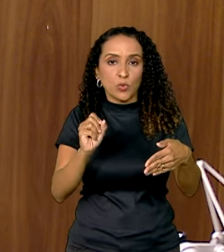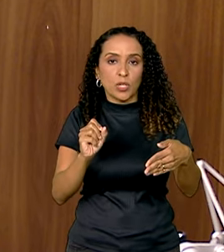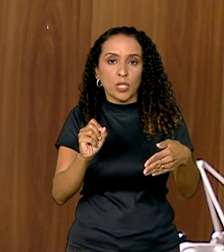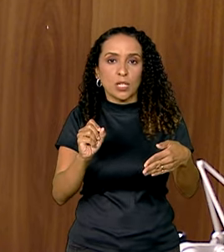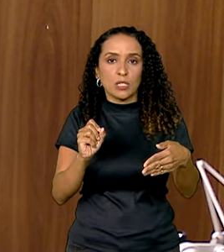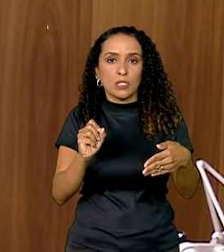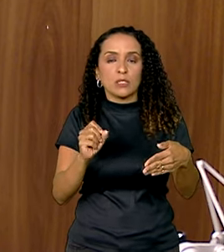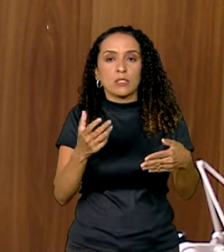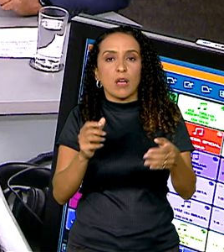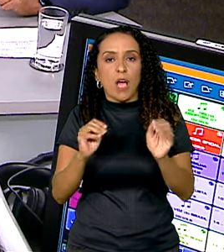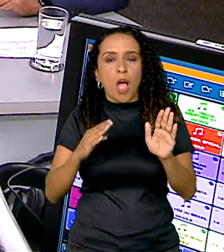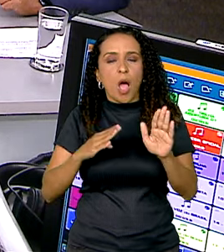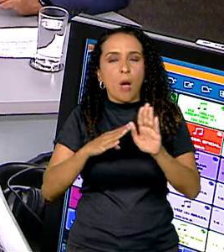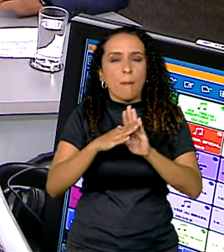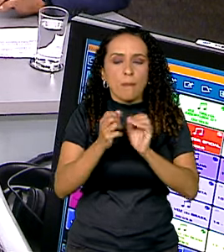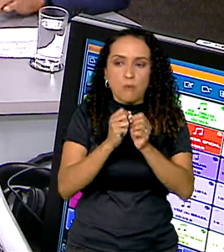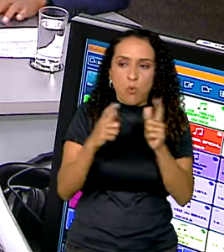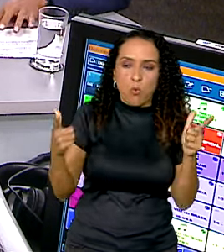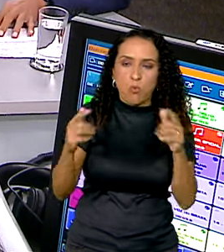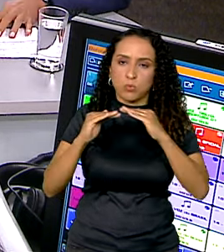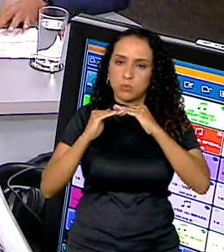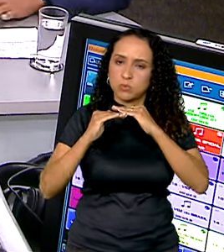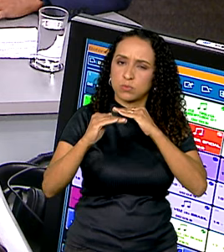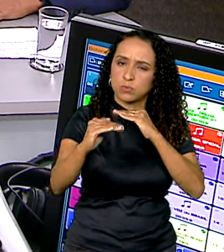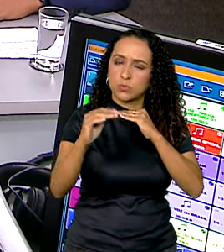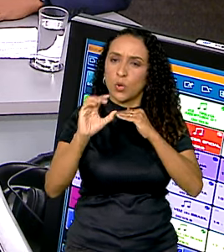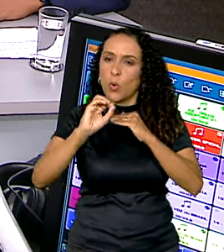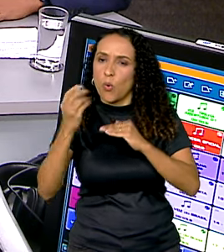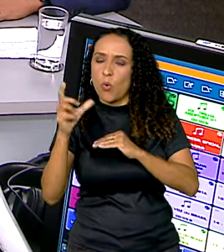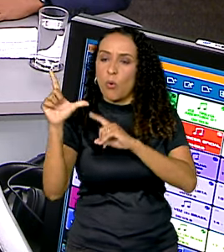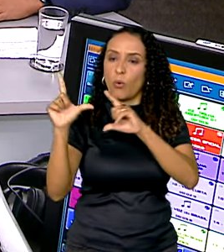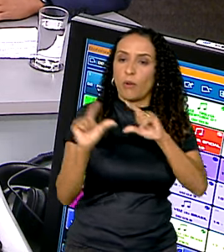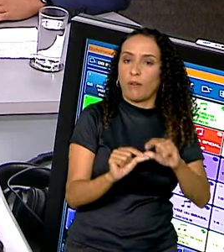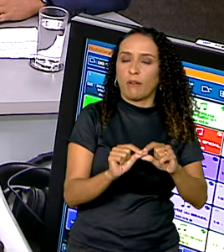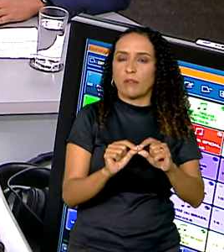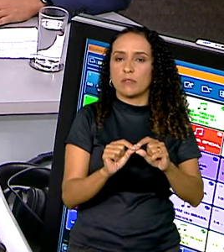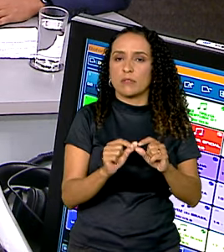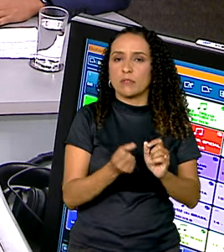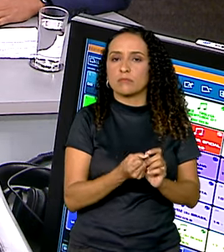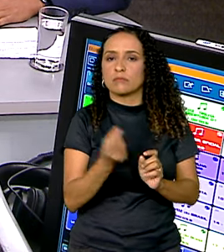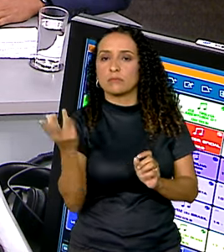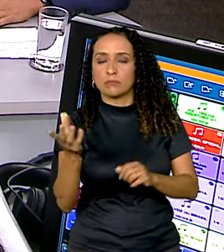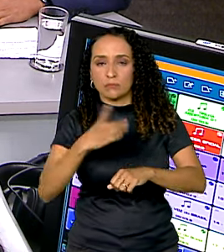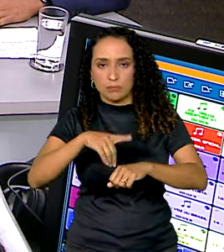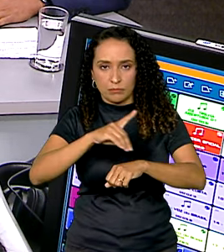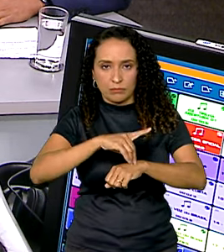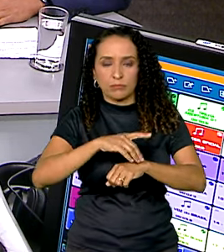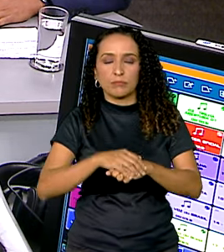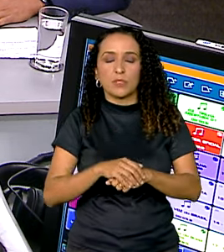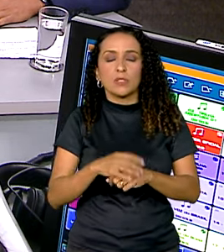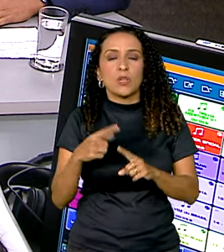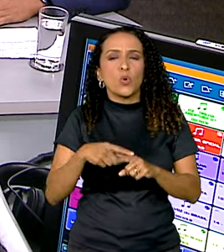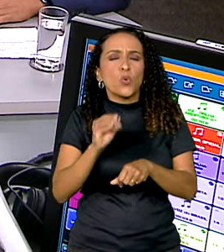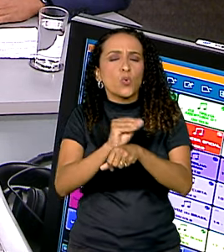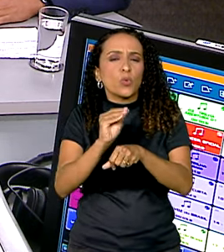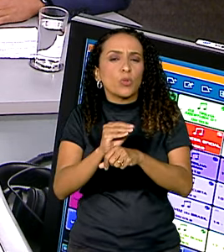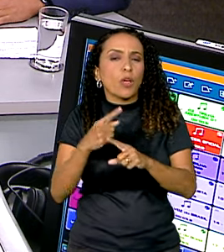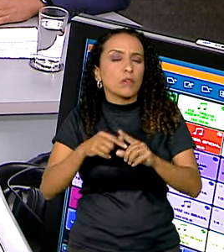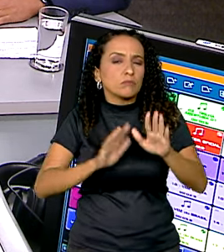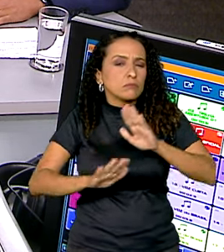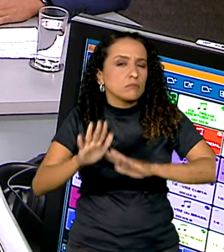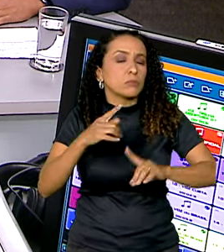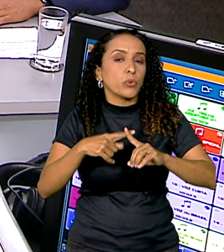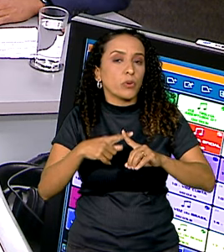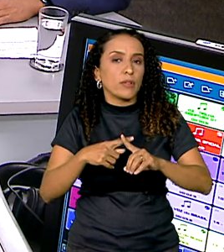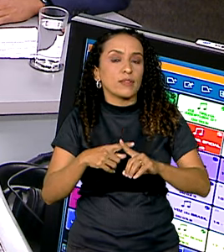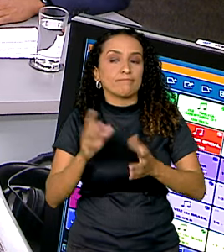de aumento, estabilidade ou queda no número de casos. Quando eu digo de cuidado, porque de